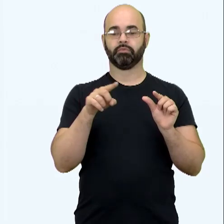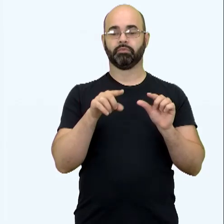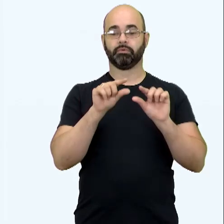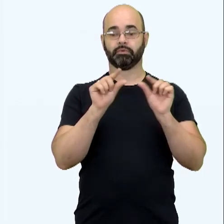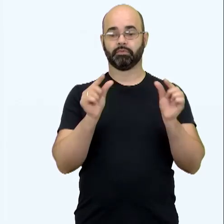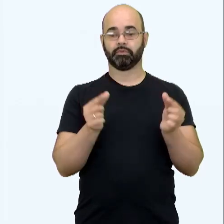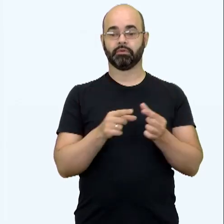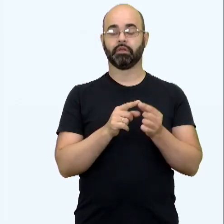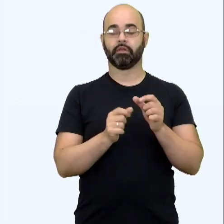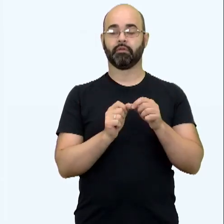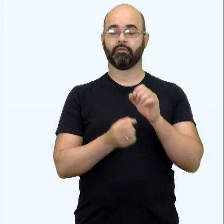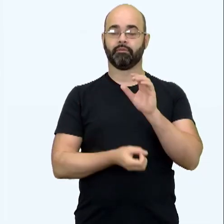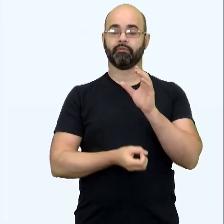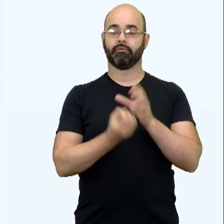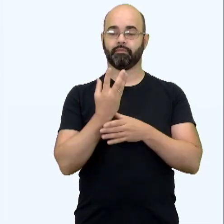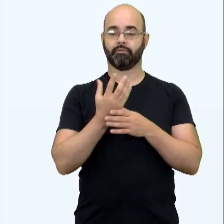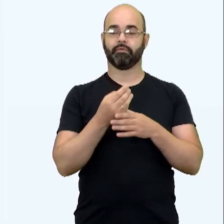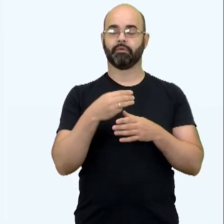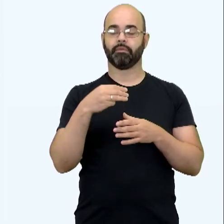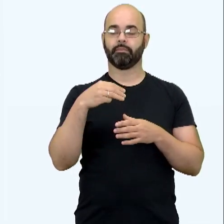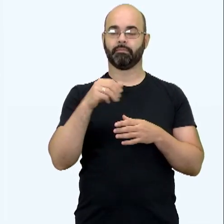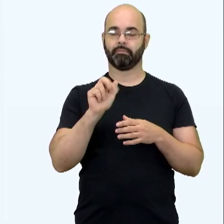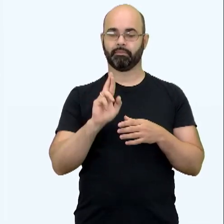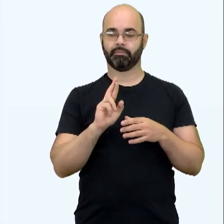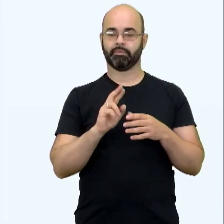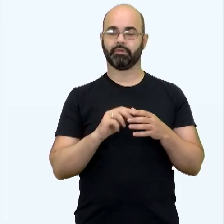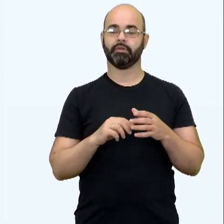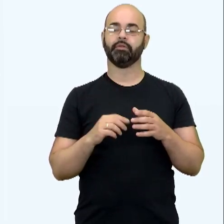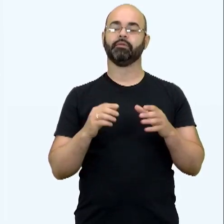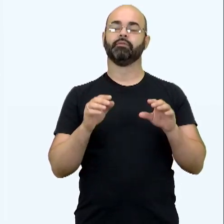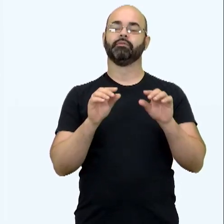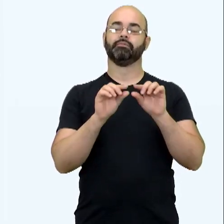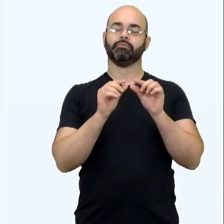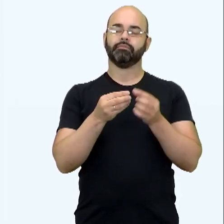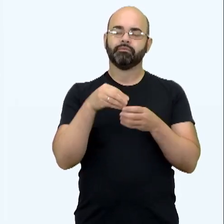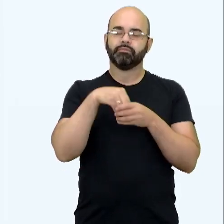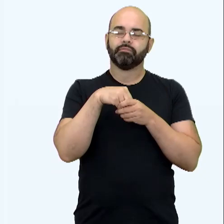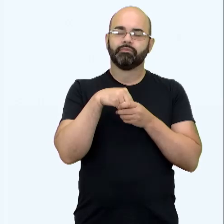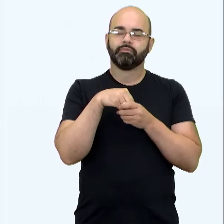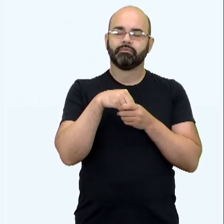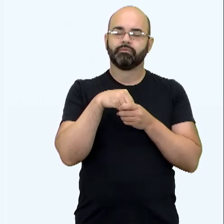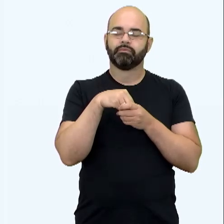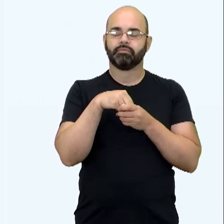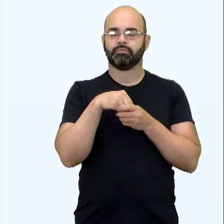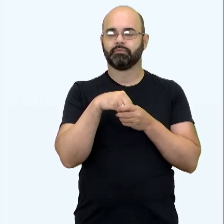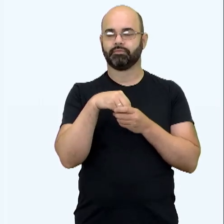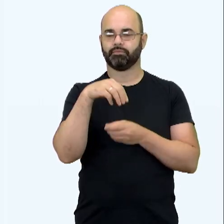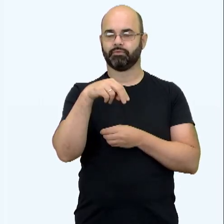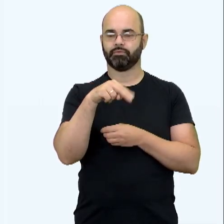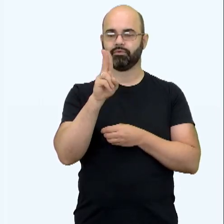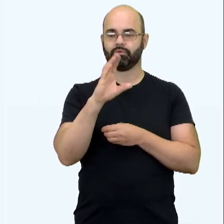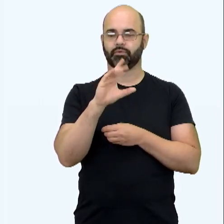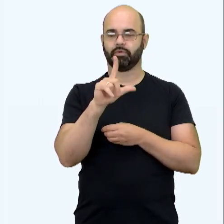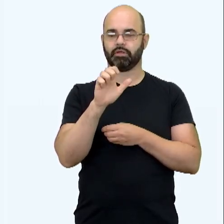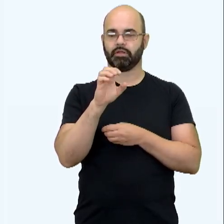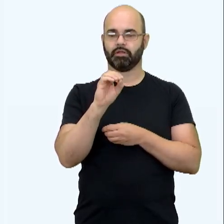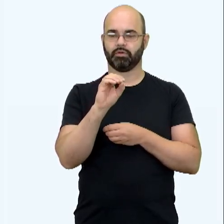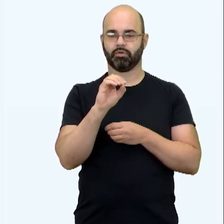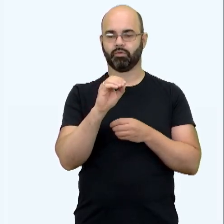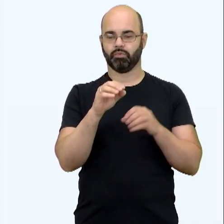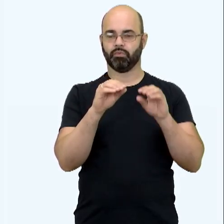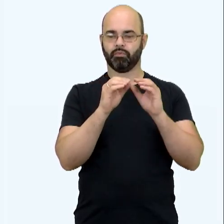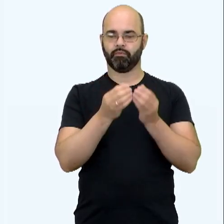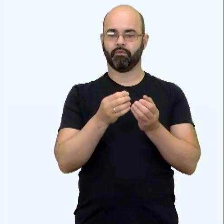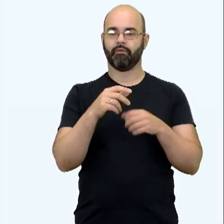magma. Por fim, o núcleo é a camada mais interna do planeta, sendo formado basicamente